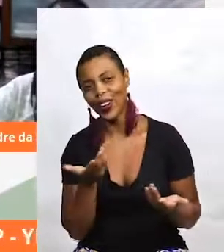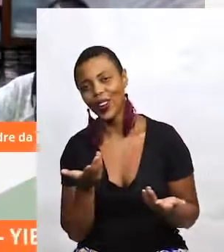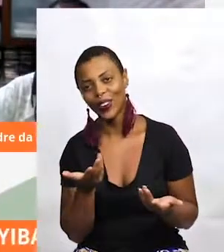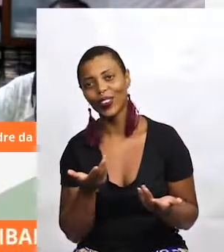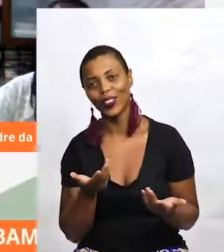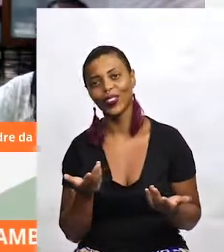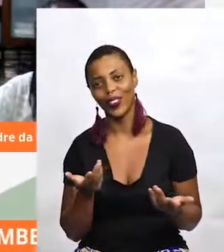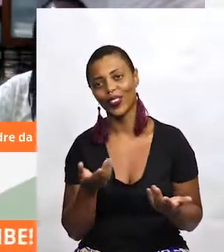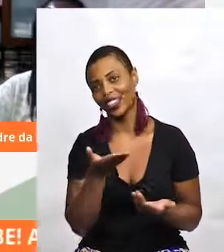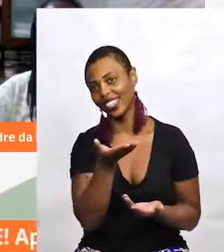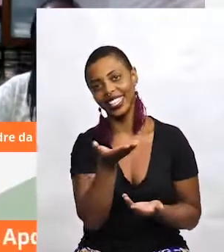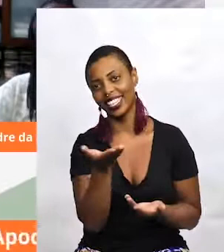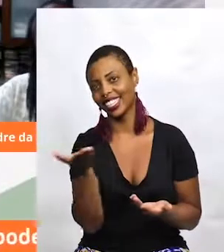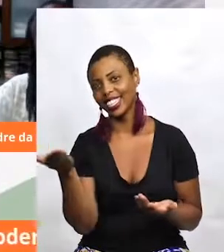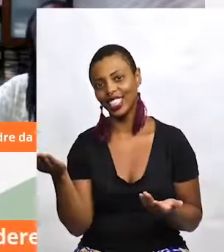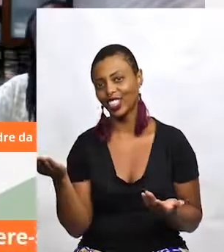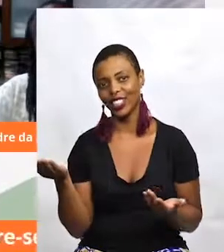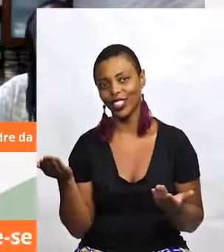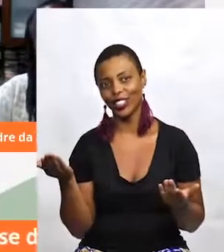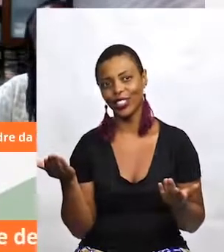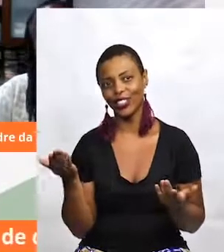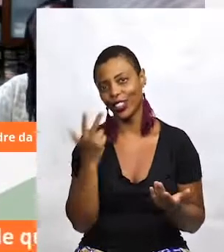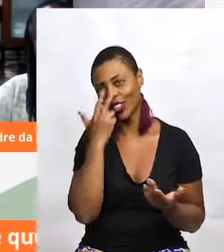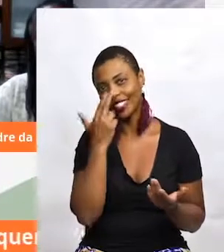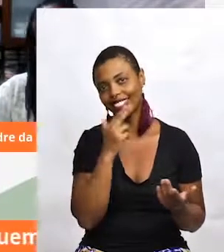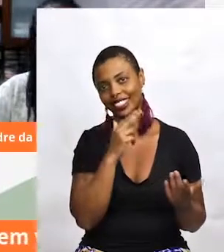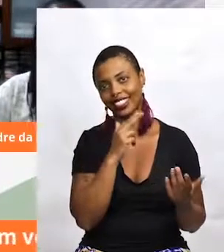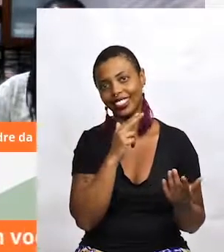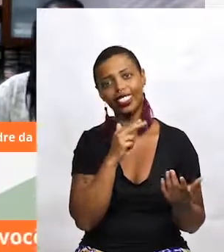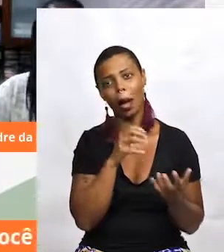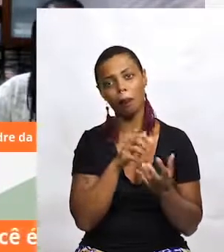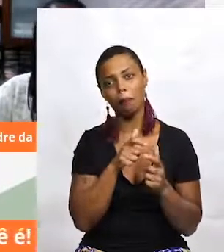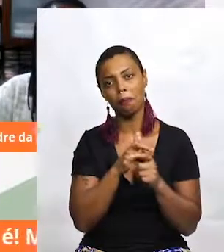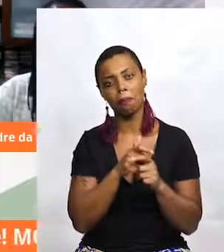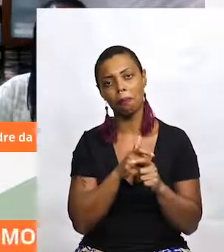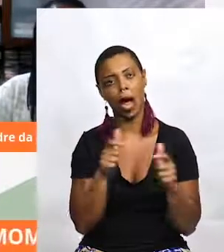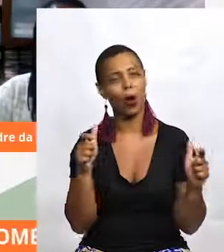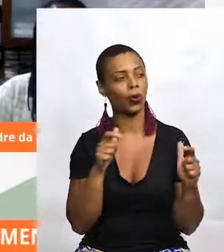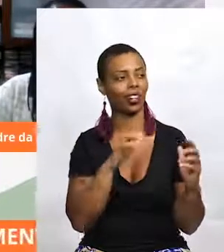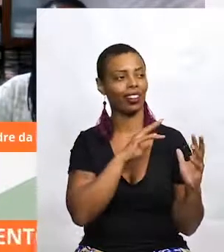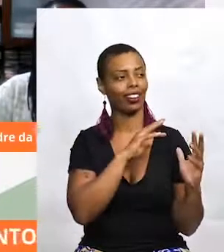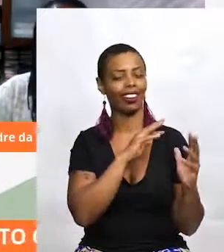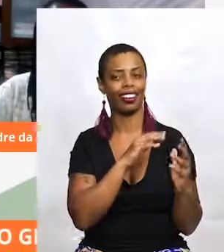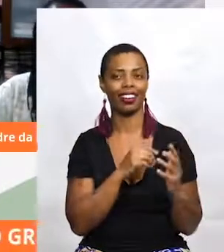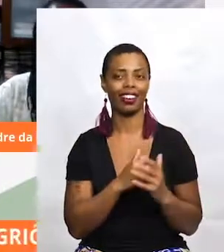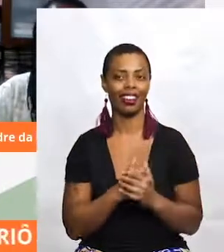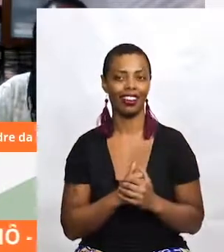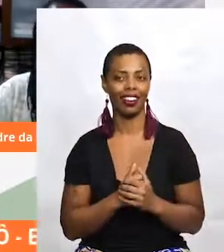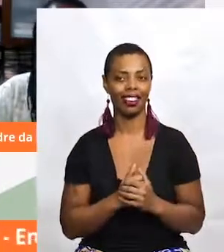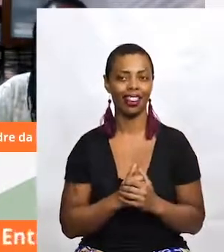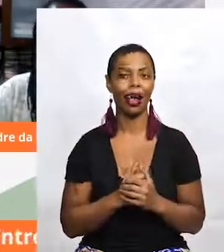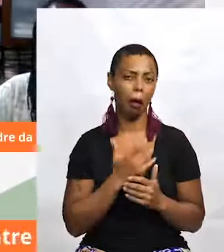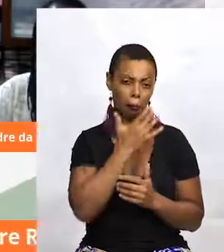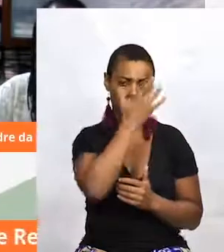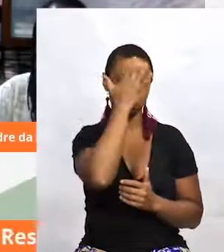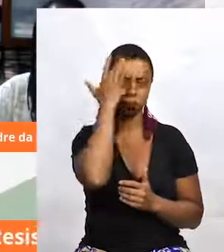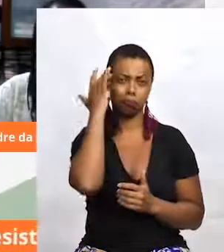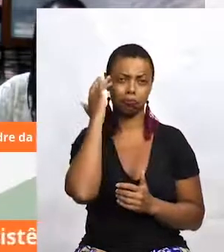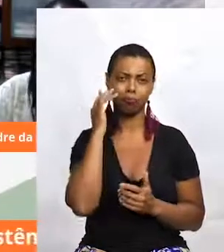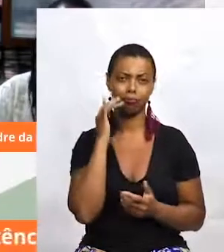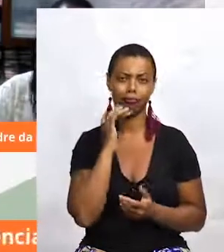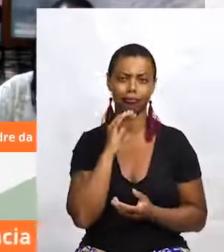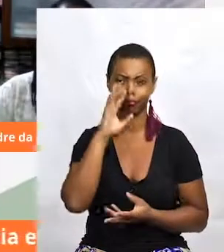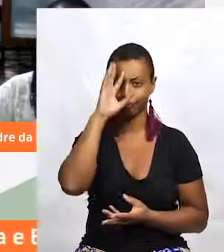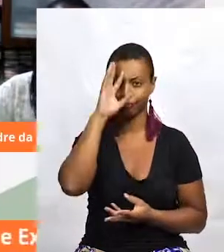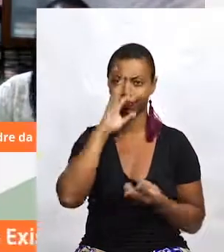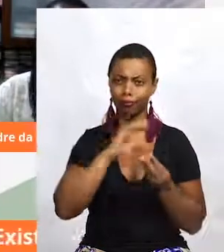aí. Eu acho que todo mundo aqui, assim, na grande maioria das pessoas vão lembrar, assim, do